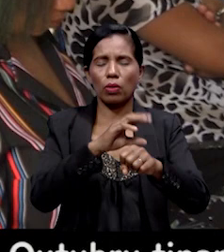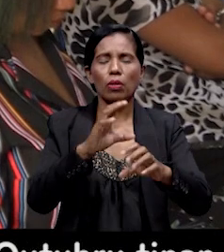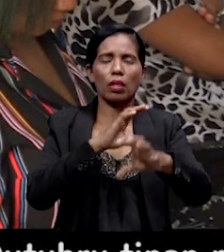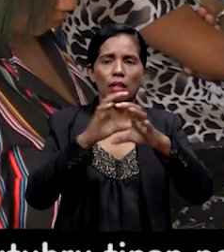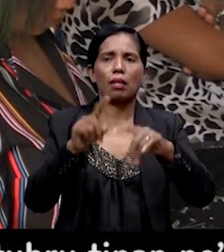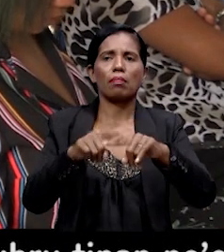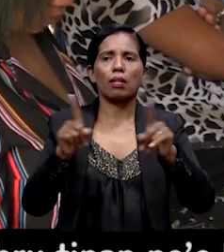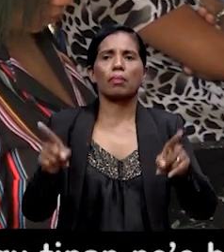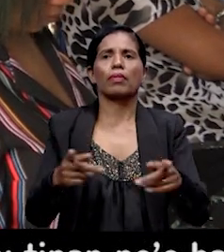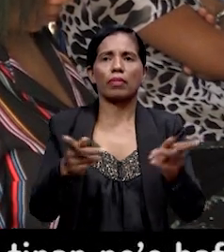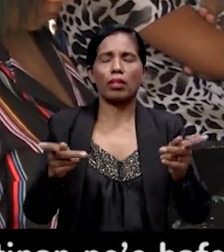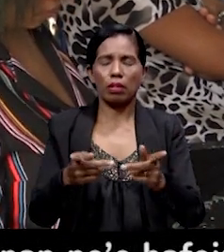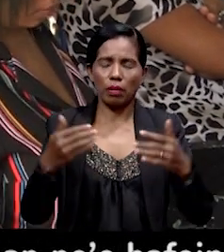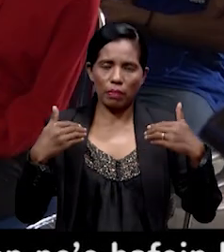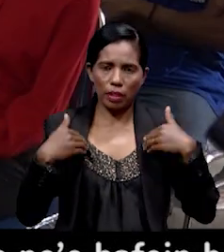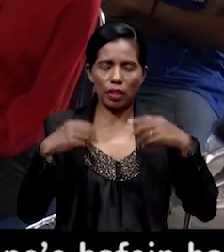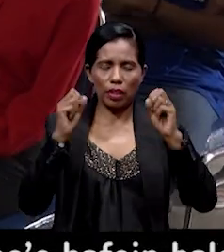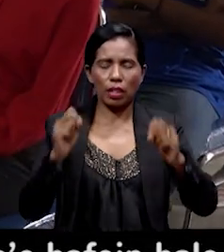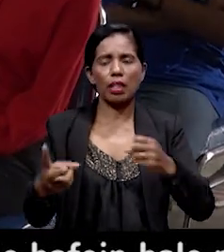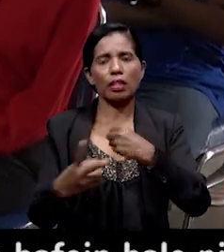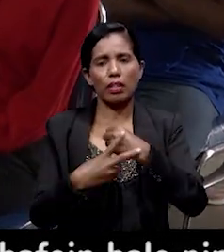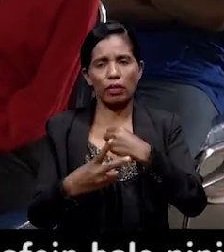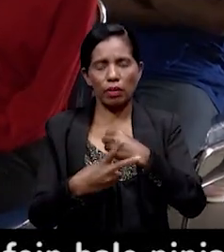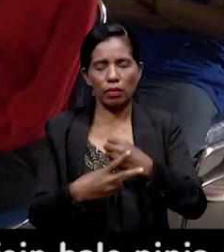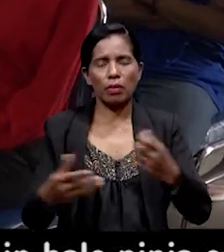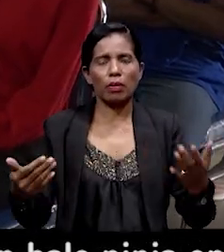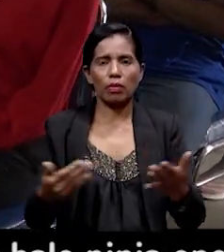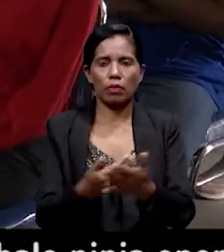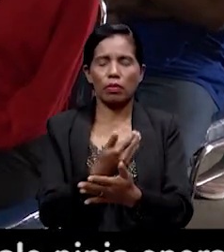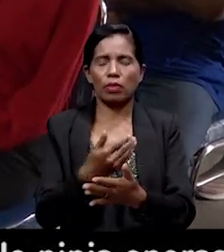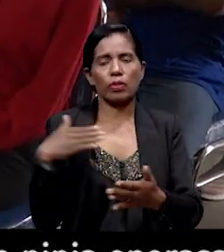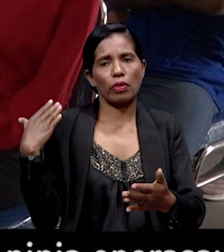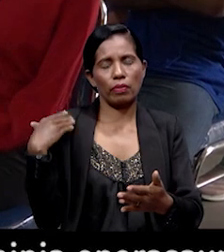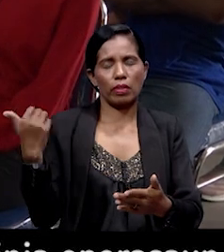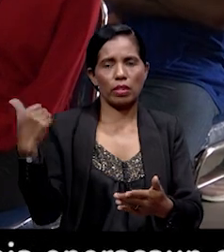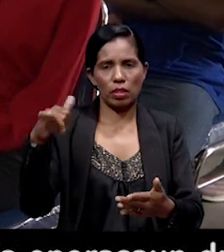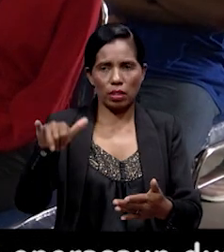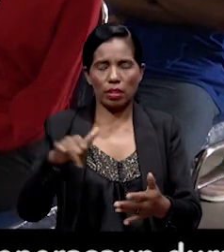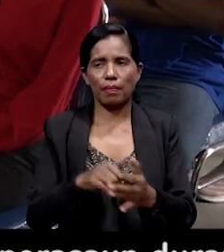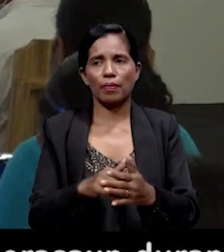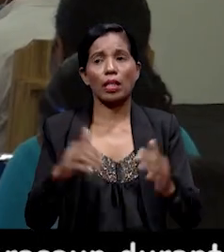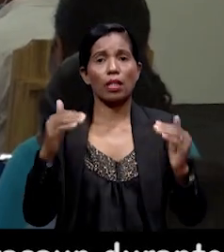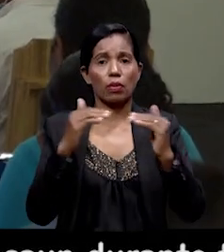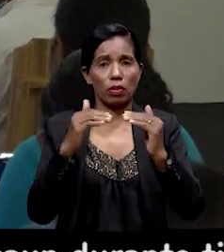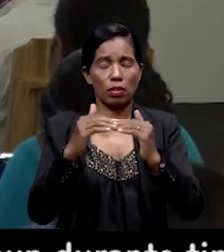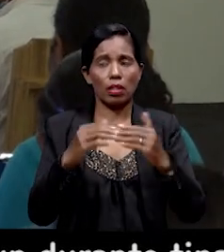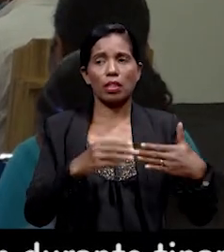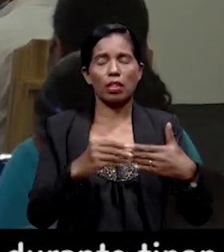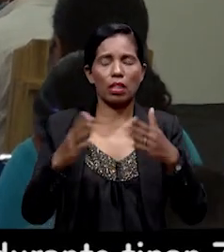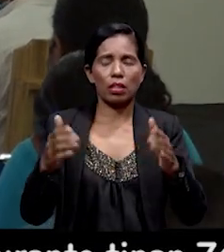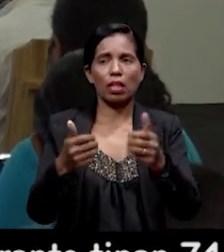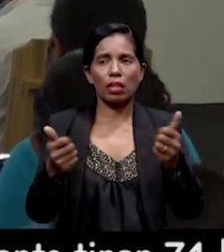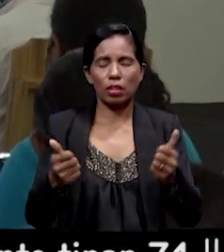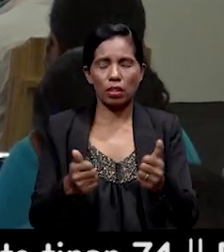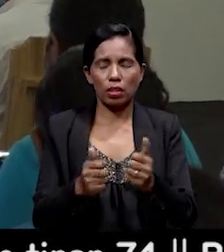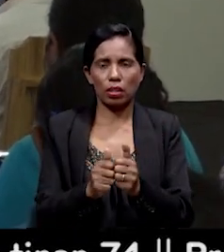mas bem, Rai Nebe Ia tem que Rai Helaba Zeração Fonsira. Seminário ne organiza Rússia Associação